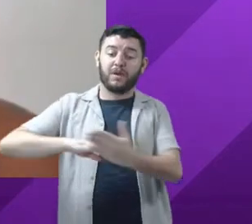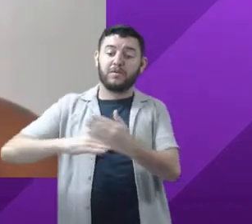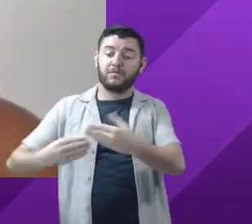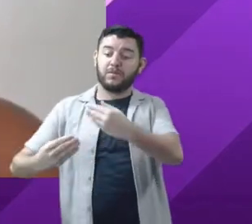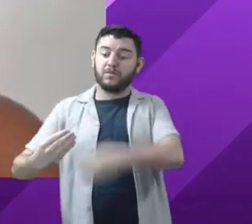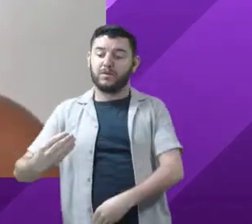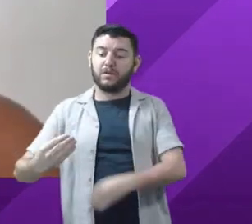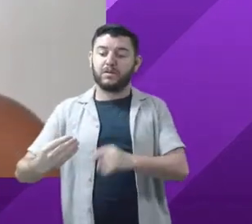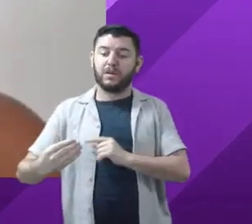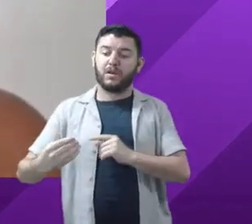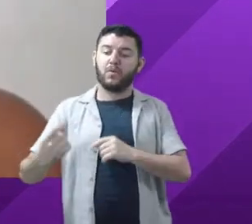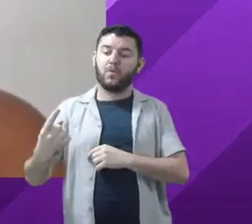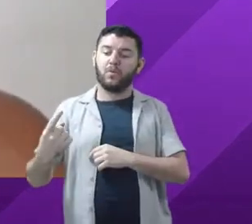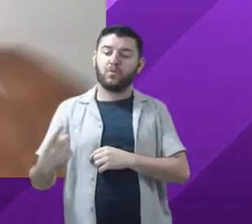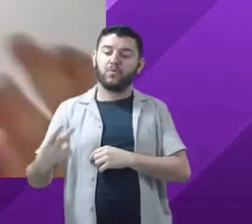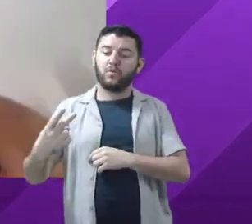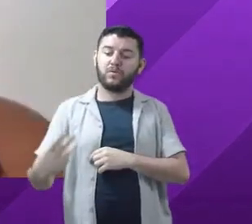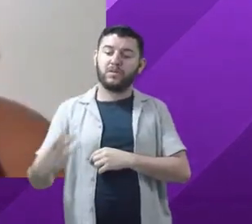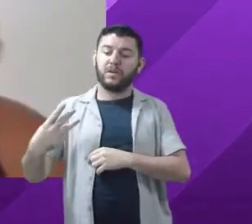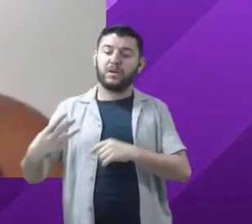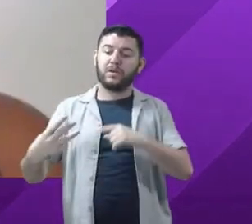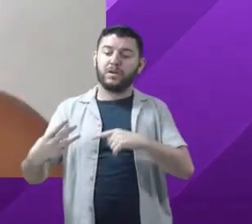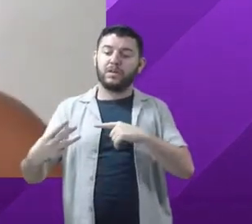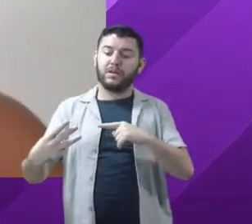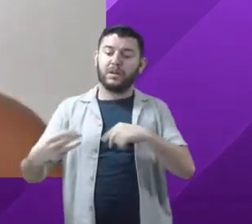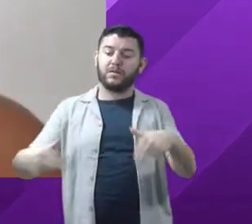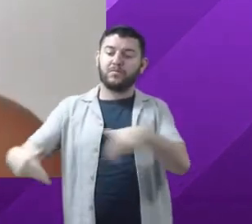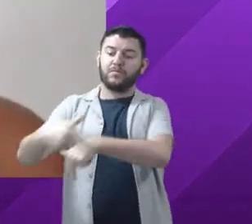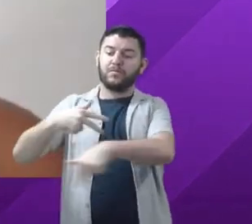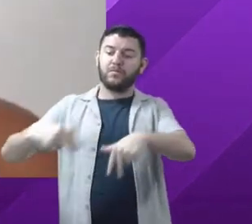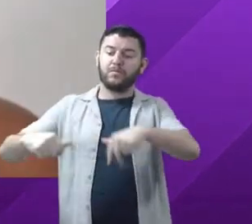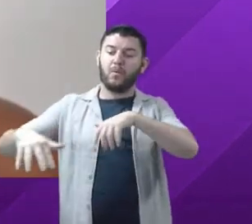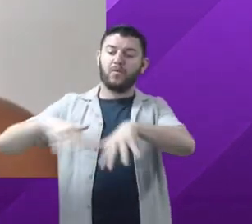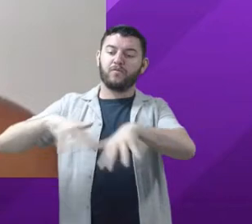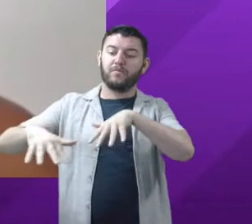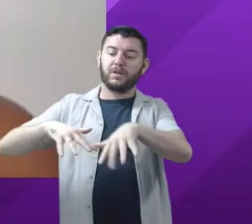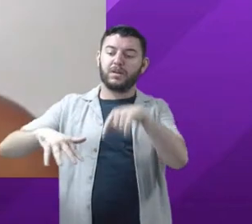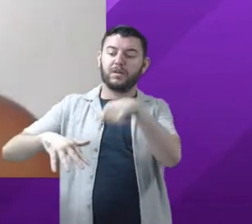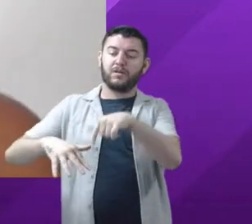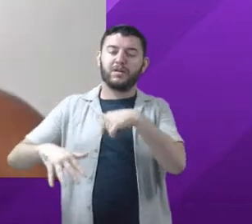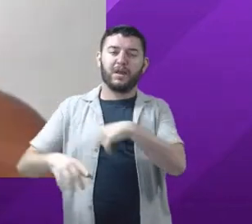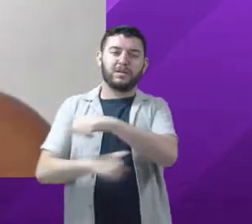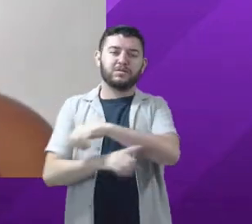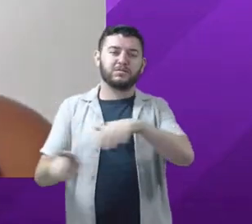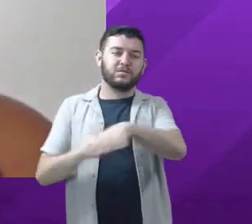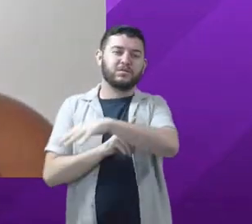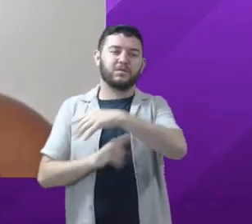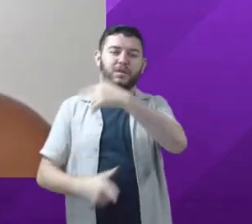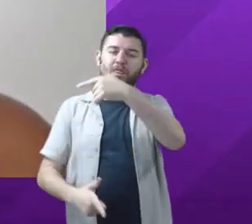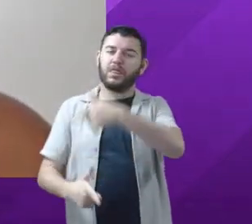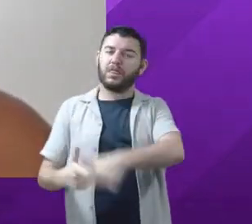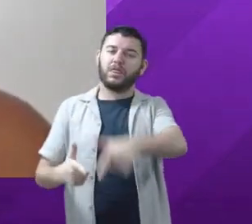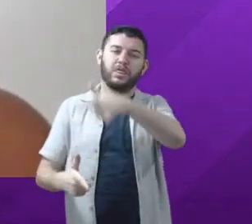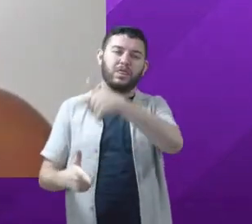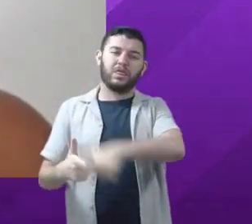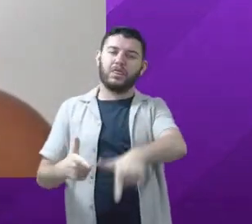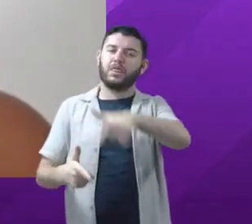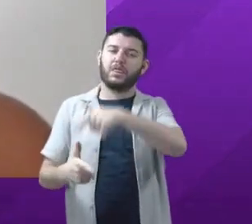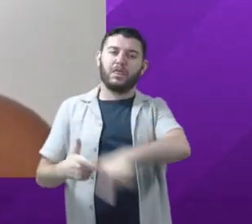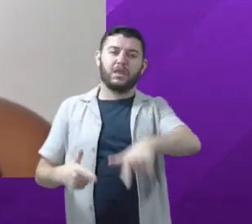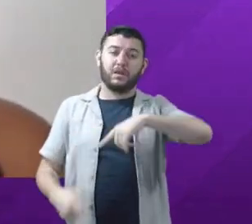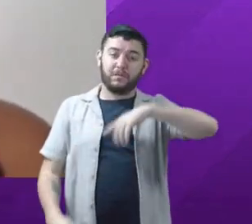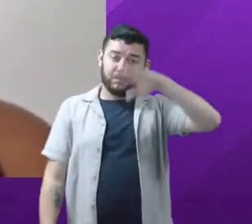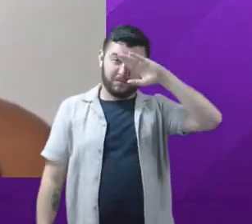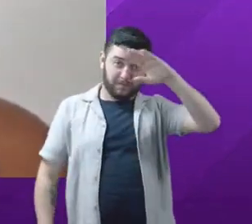uma certa movimentação. Isso com muito problema, né, com muitos problemas sociais, né, principalmente